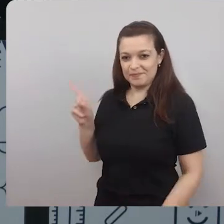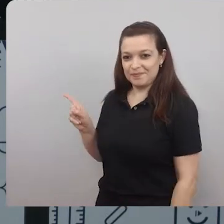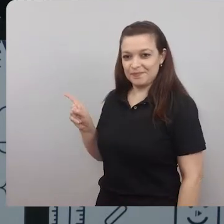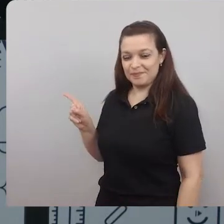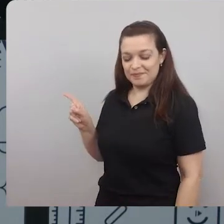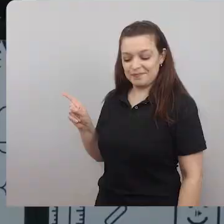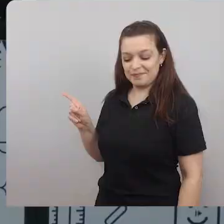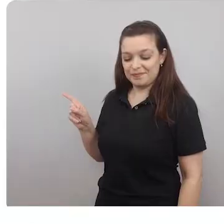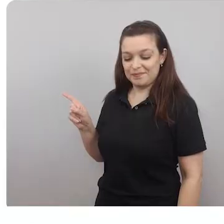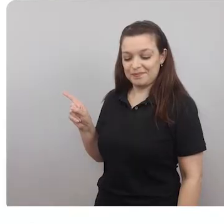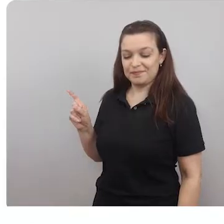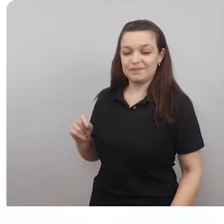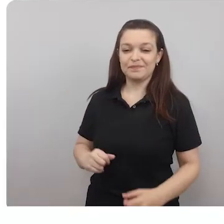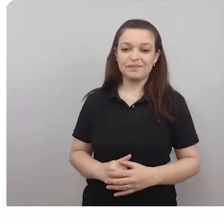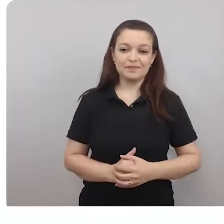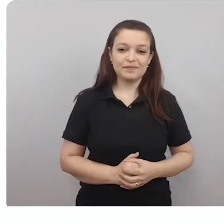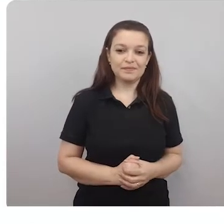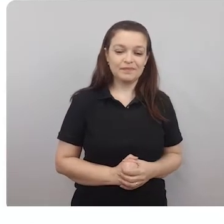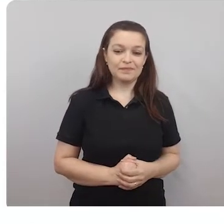Olhem lá.